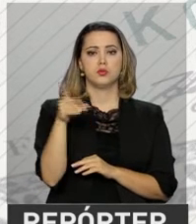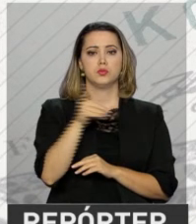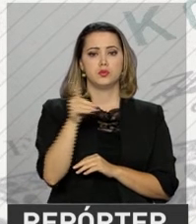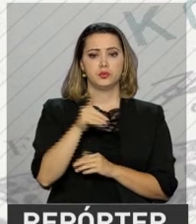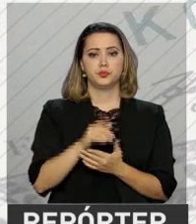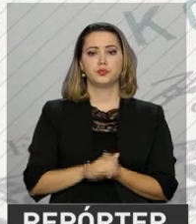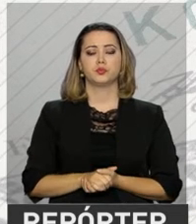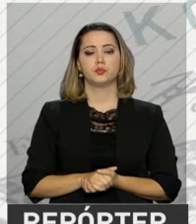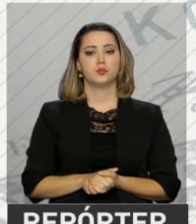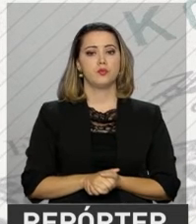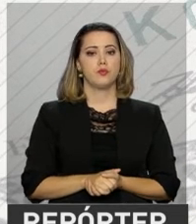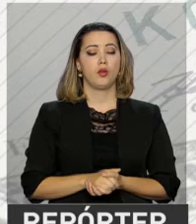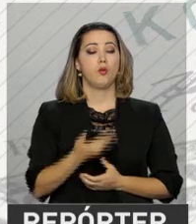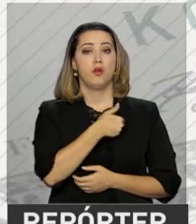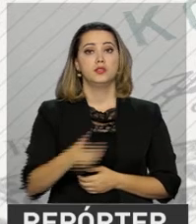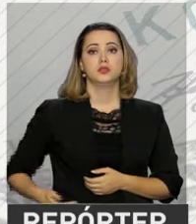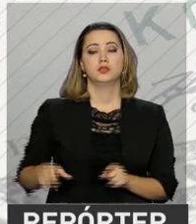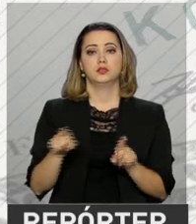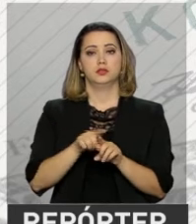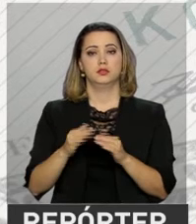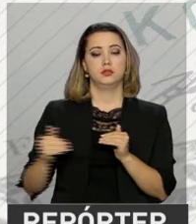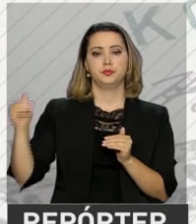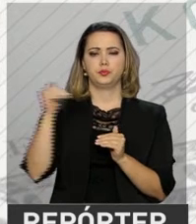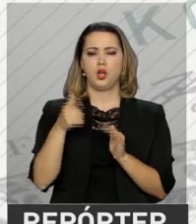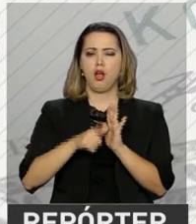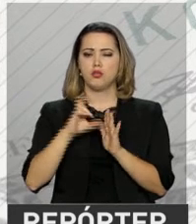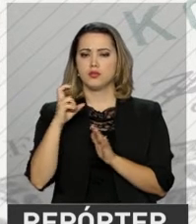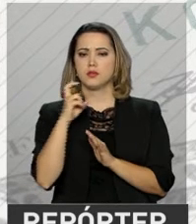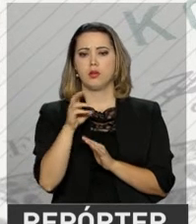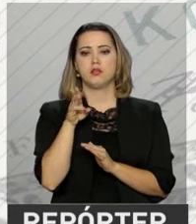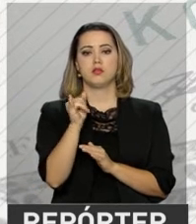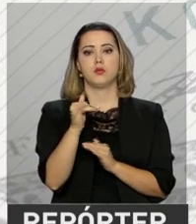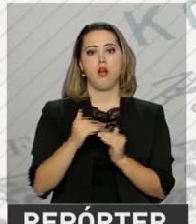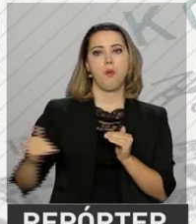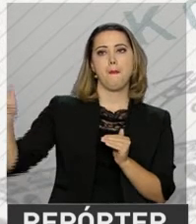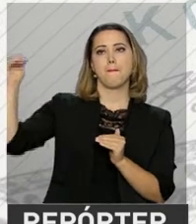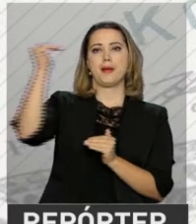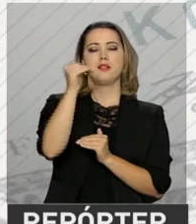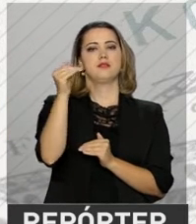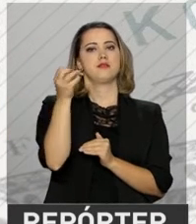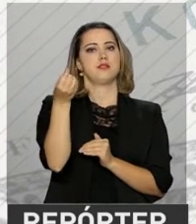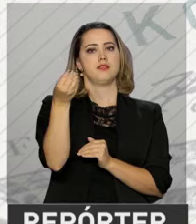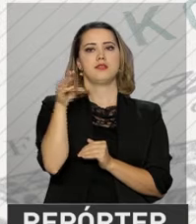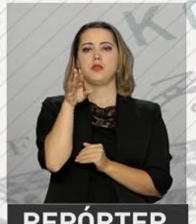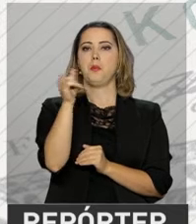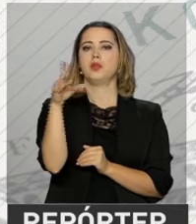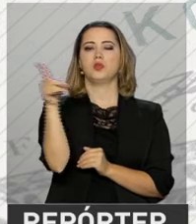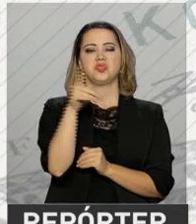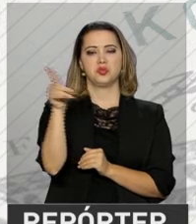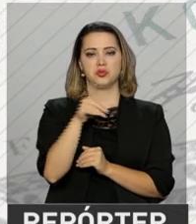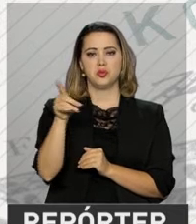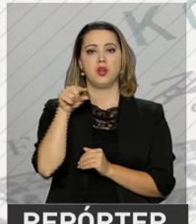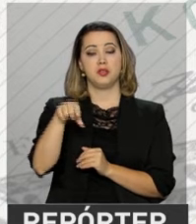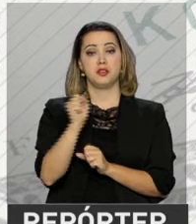do ano passado o governo elevou de 55 bilhões de dólares para mais de 60 bilhões de dólares a estimativa de